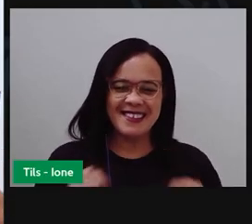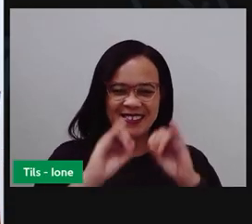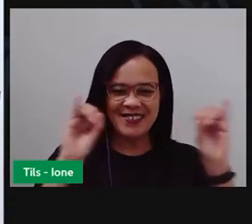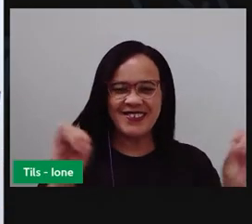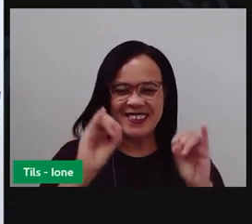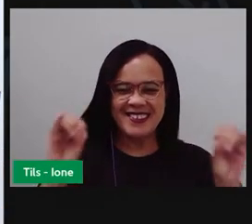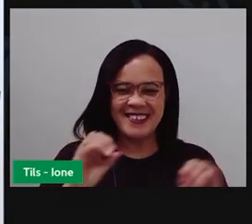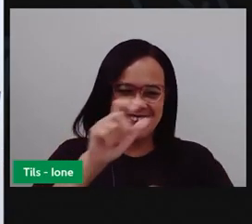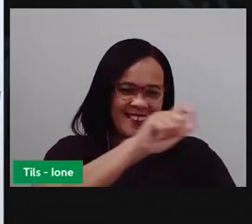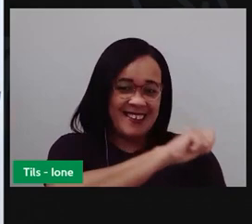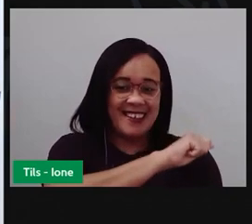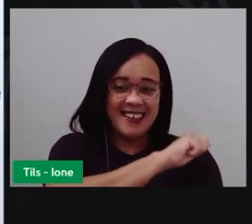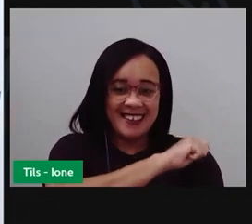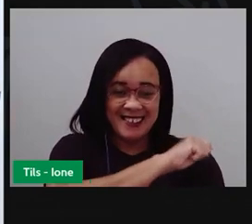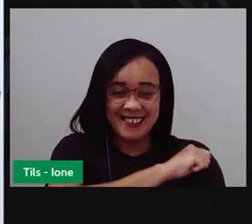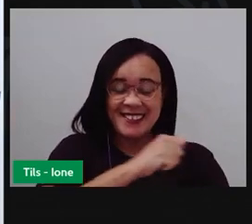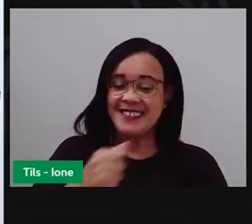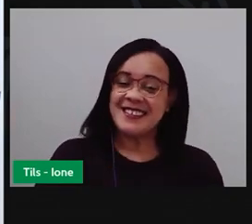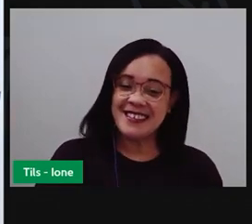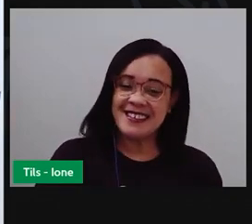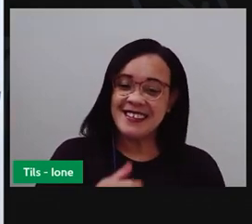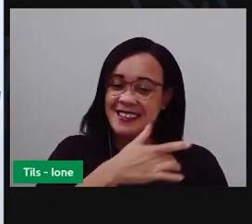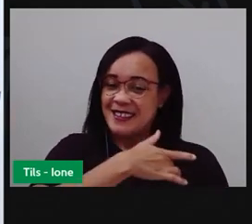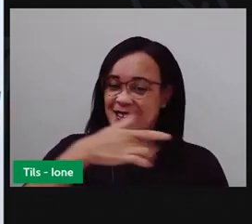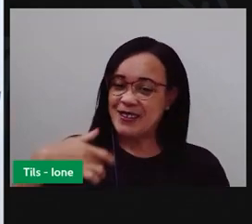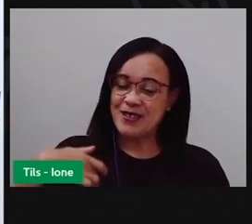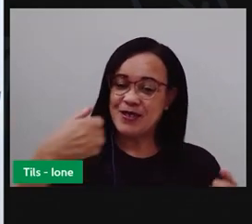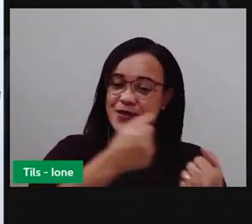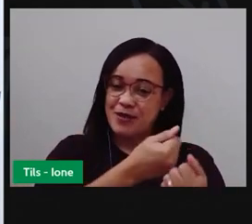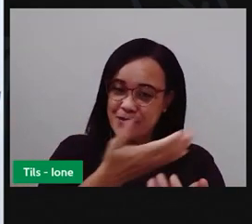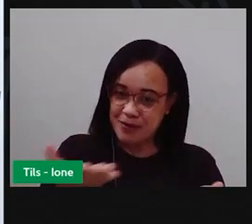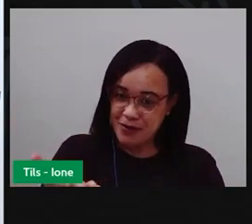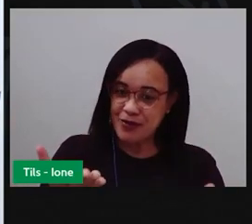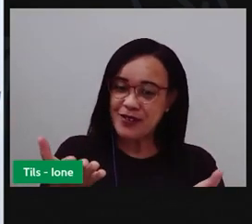Olá, crianças! Tudo bem com vocês?